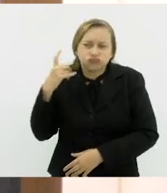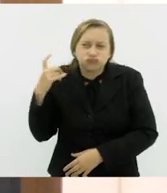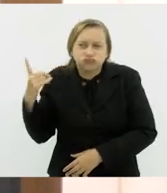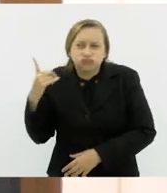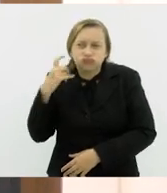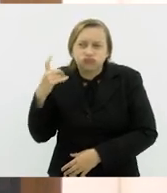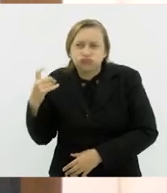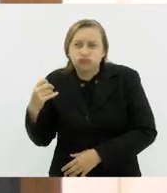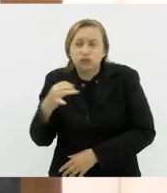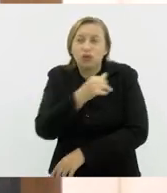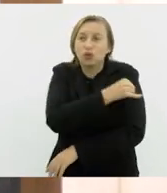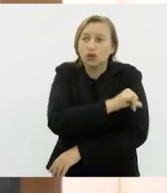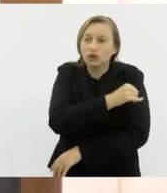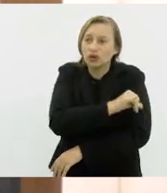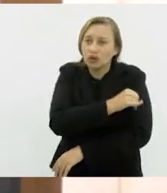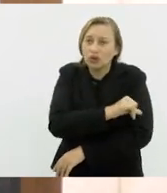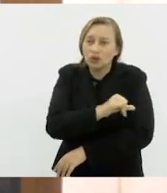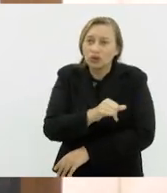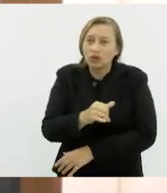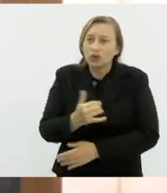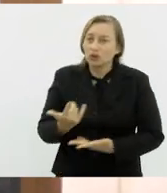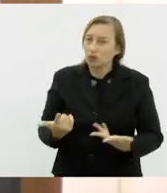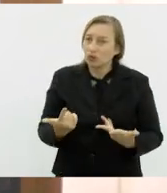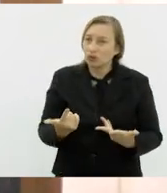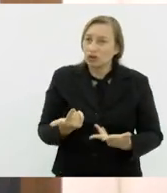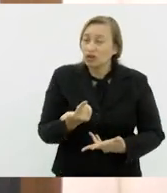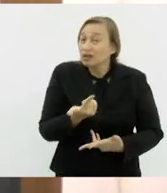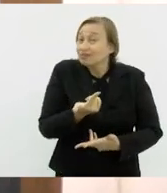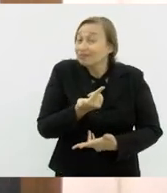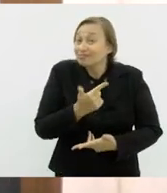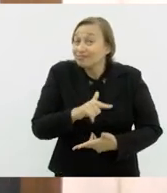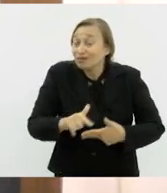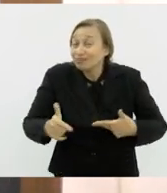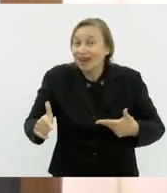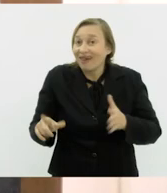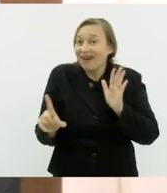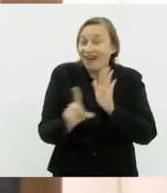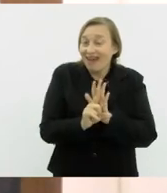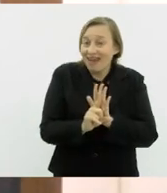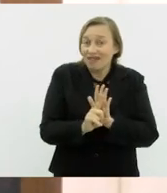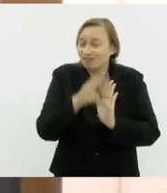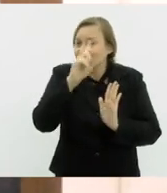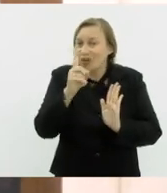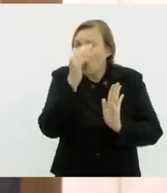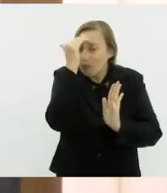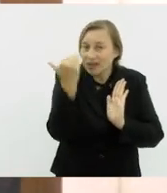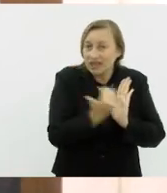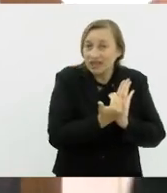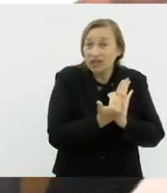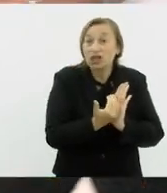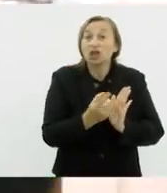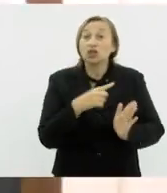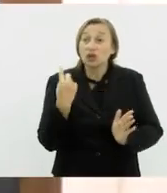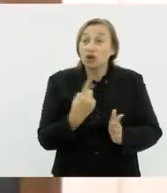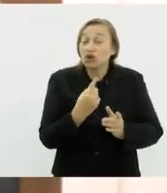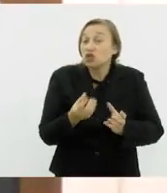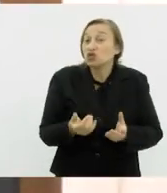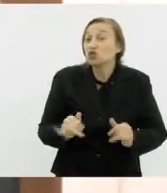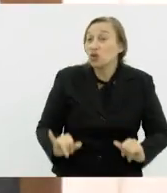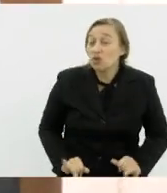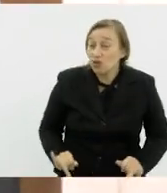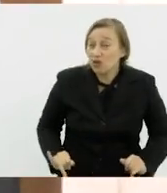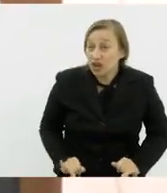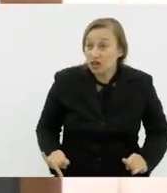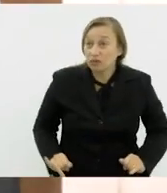virou terra de ninguém. Nós somos bombardeados por terra, mar e ar. A